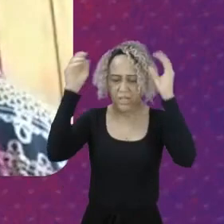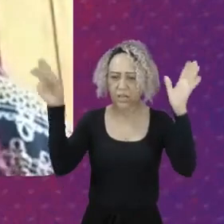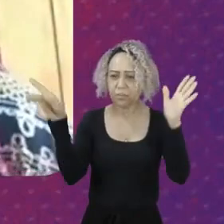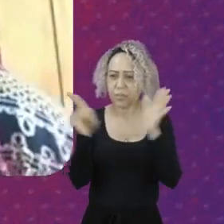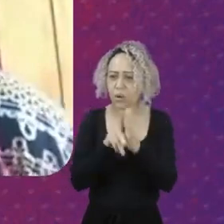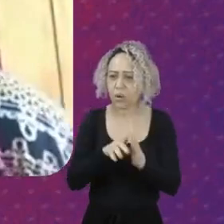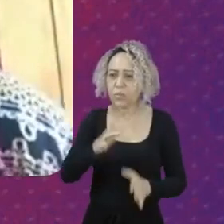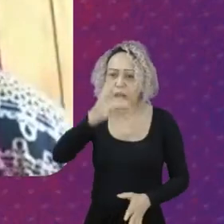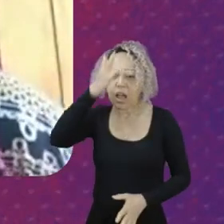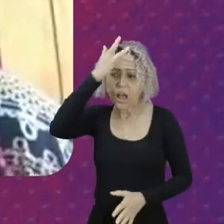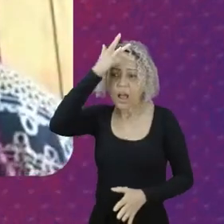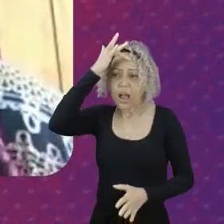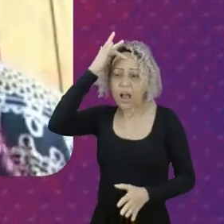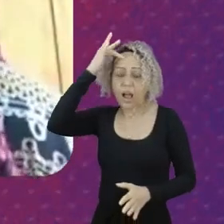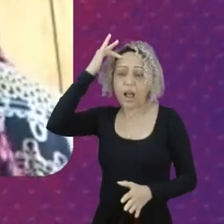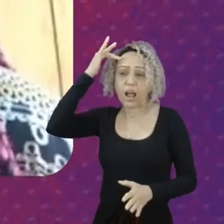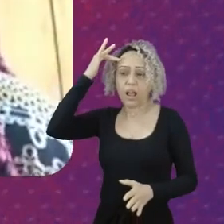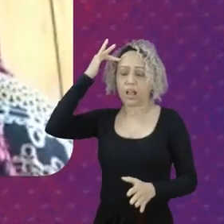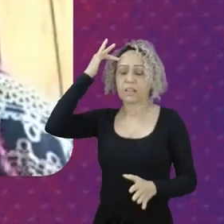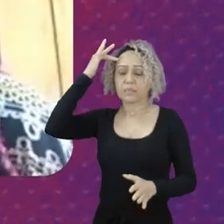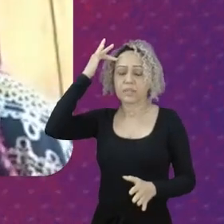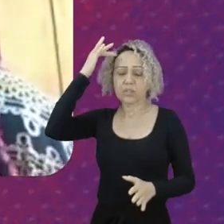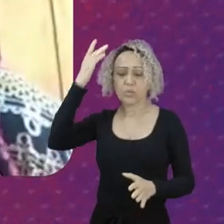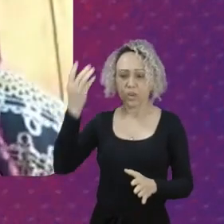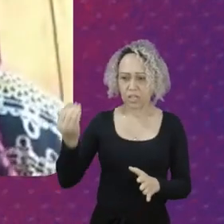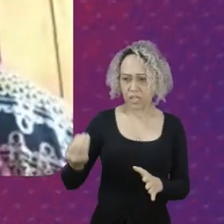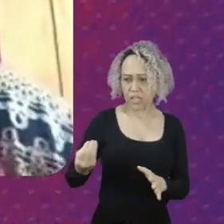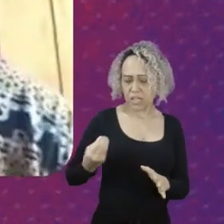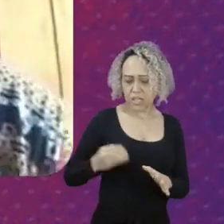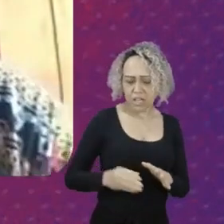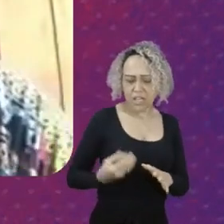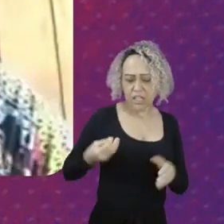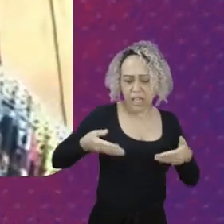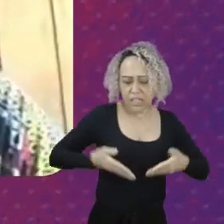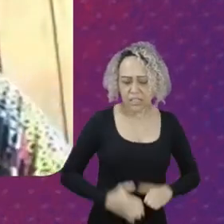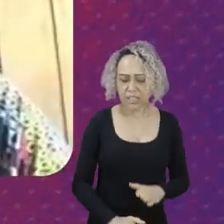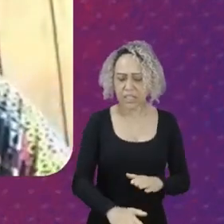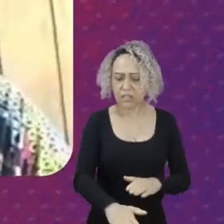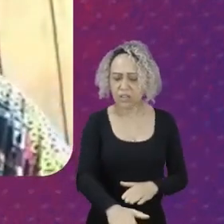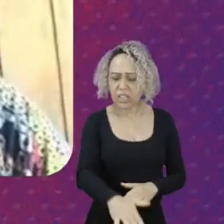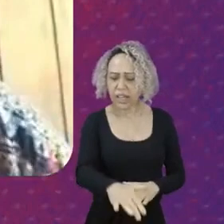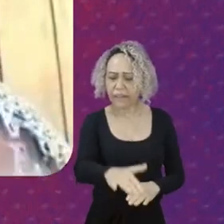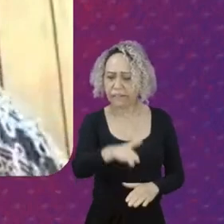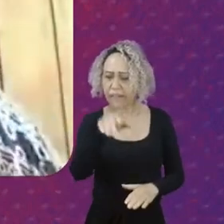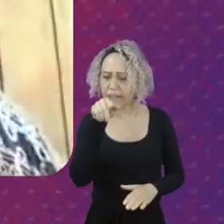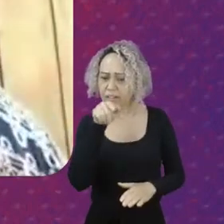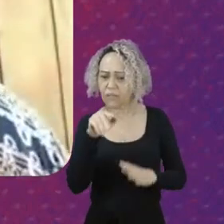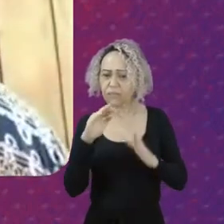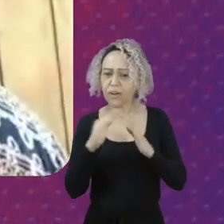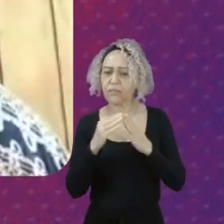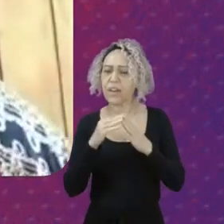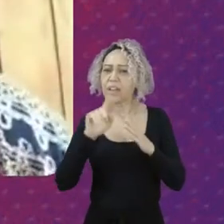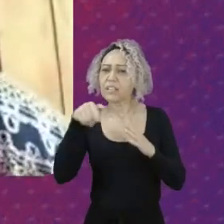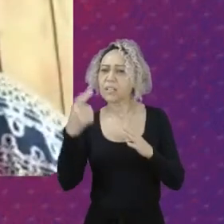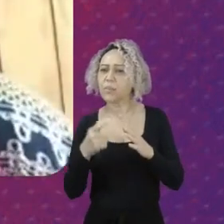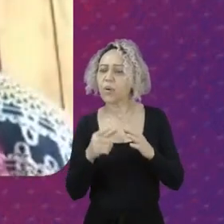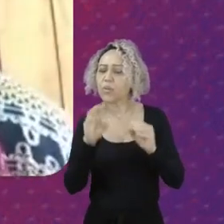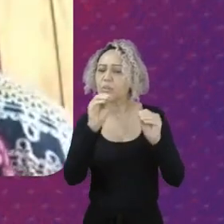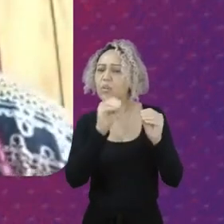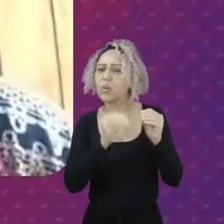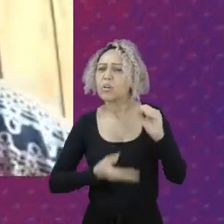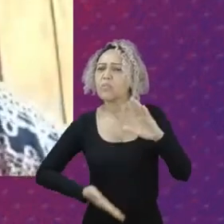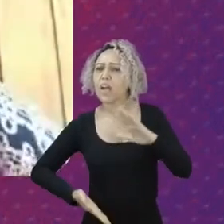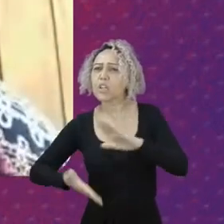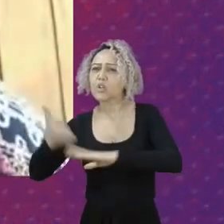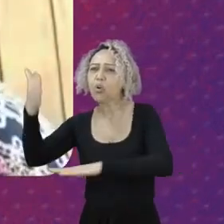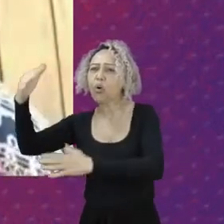expressam a grandeza e a força, a potência desse espaço. Então, olhar, né, a partir da